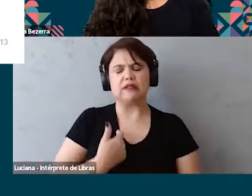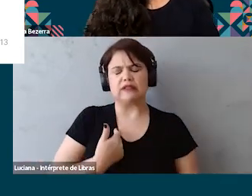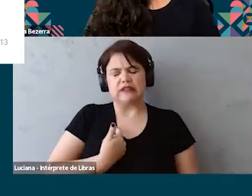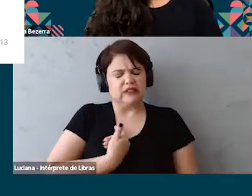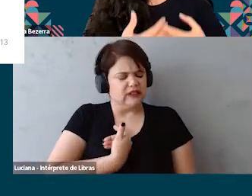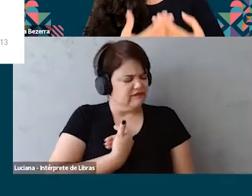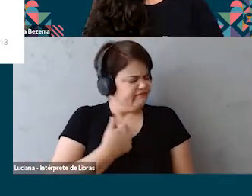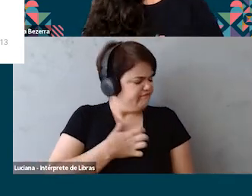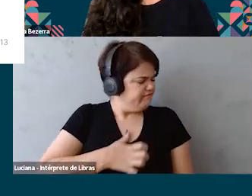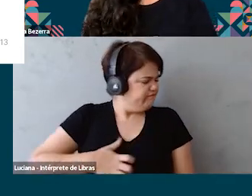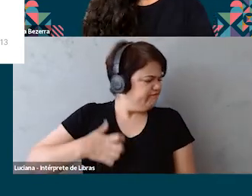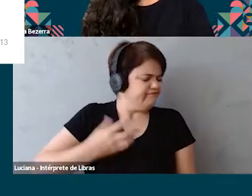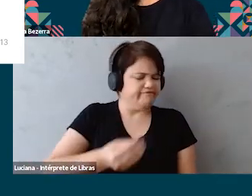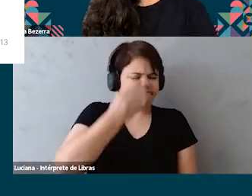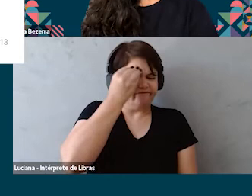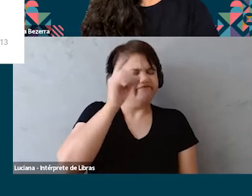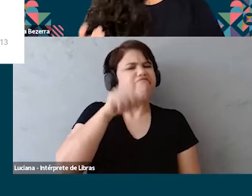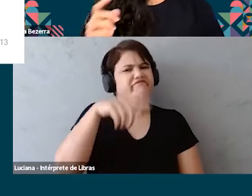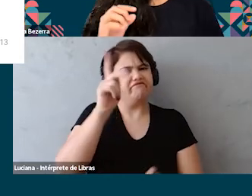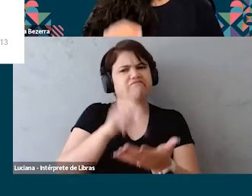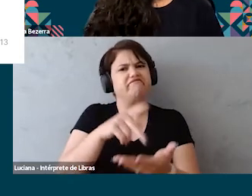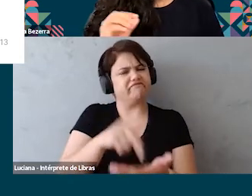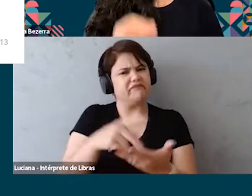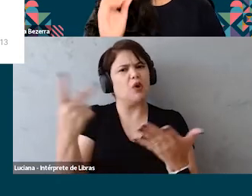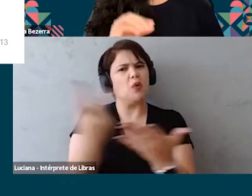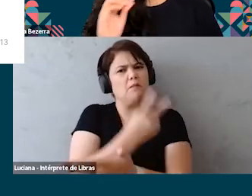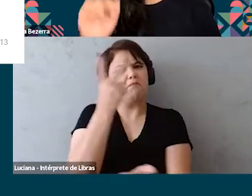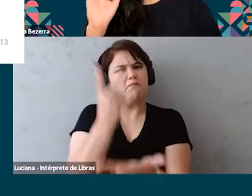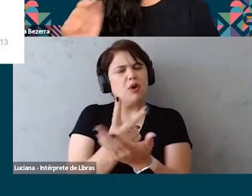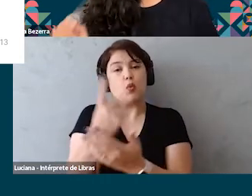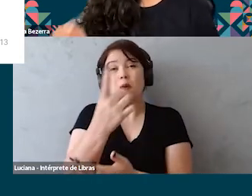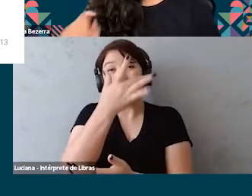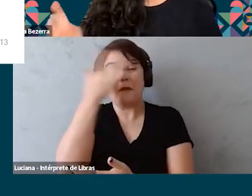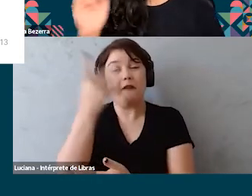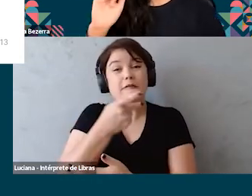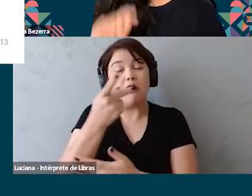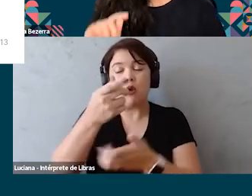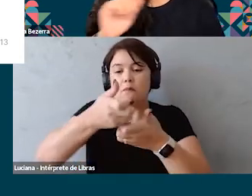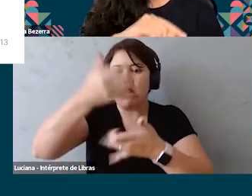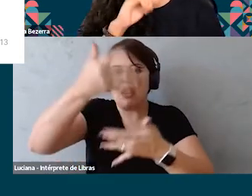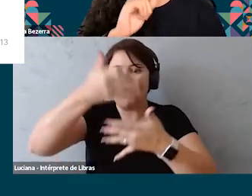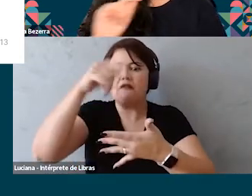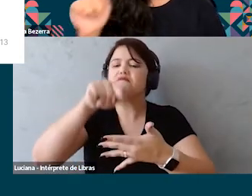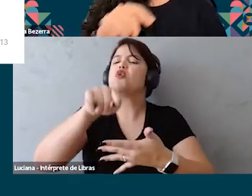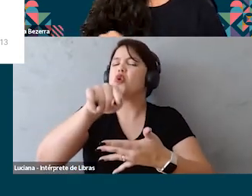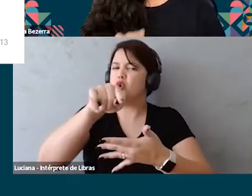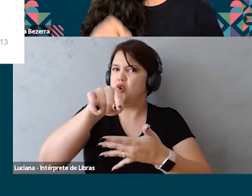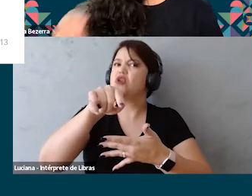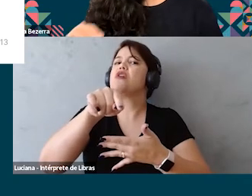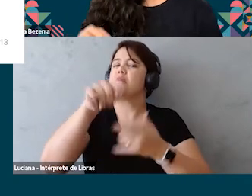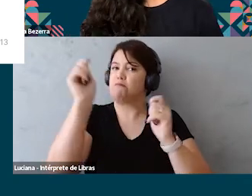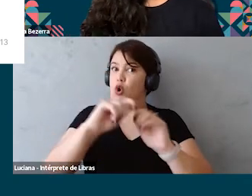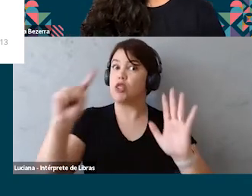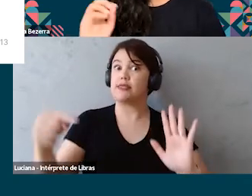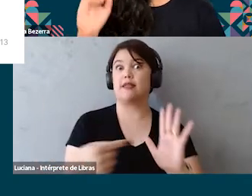sentiu culpado porque isso aconteceu. Ademais, teve uma pessoa que comentou nessa trend e falou: olha,